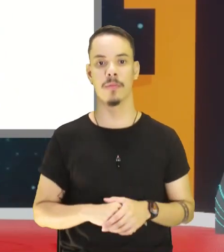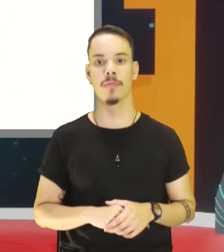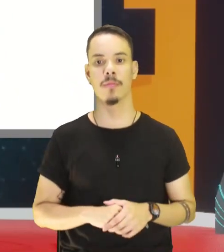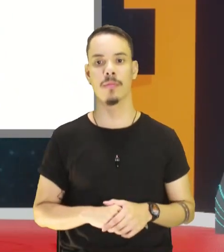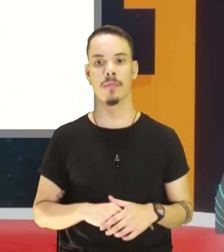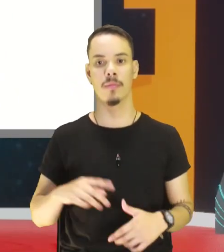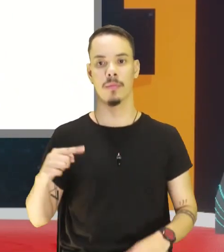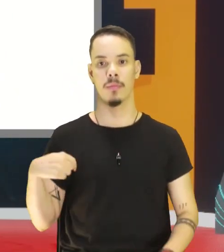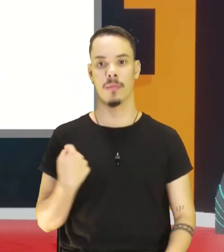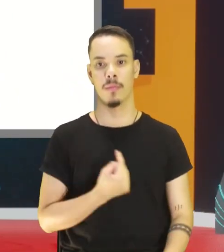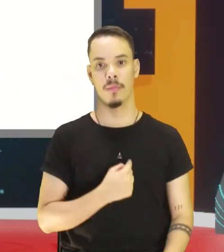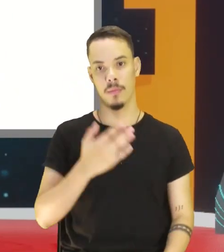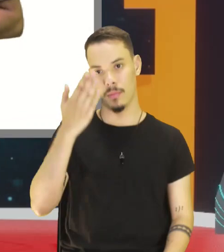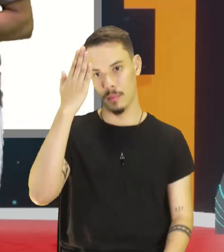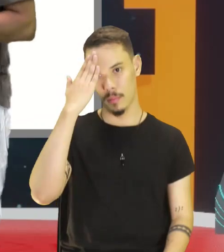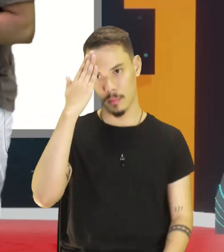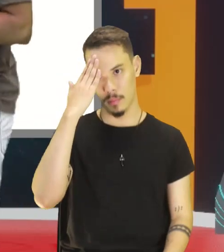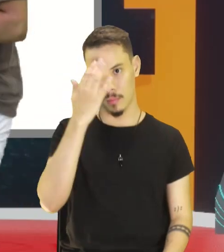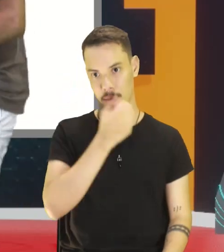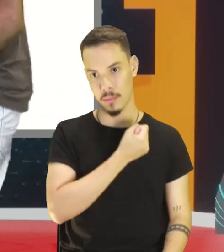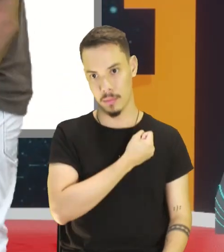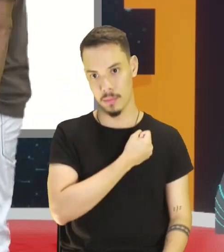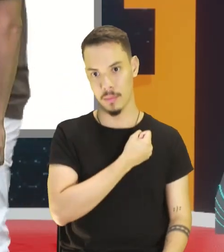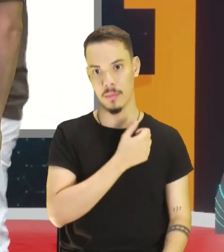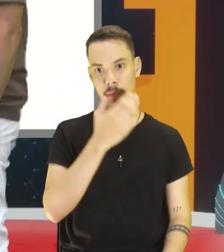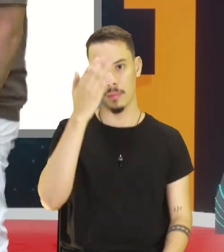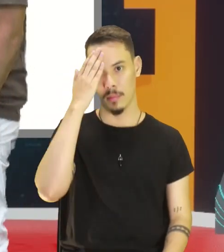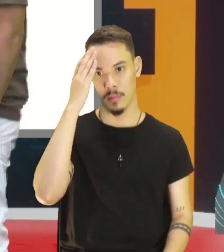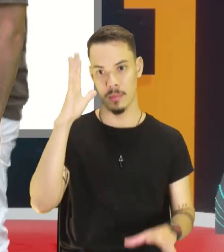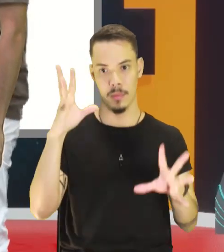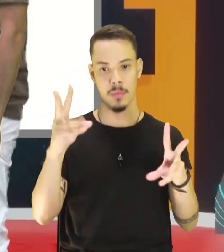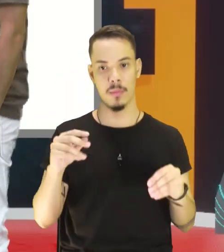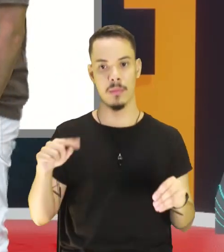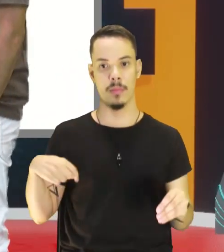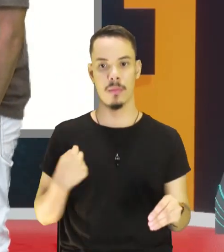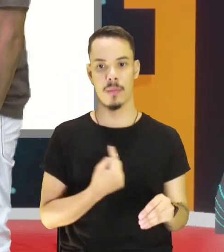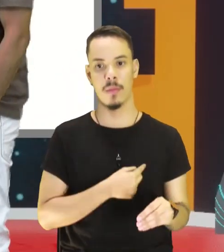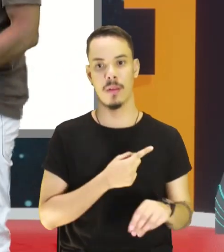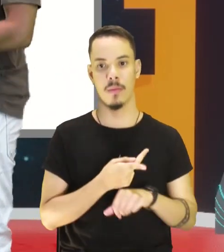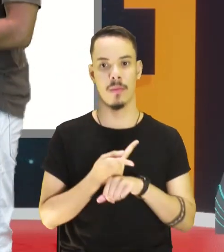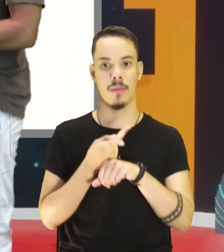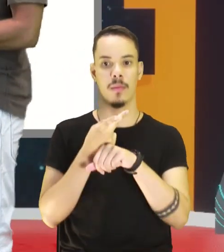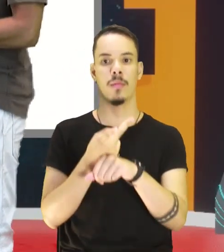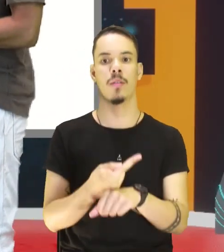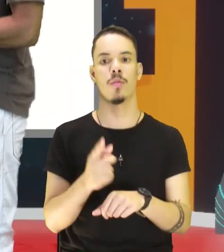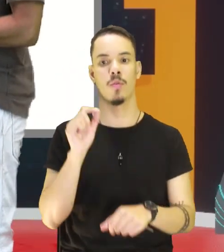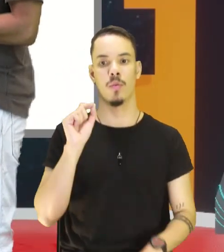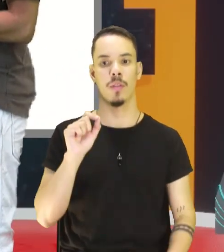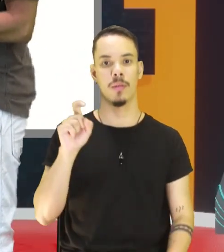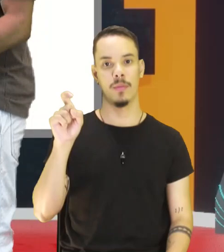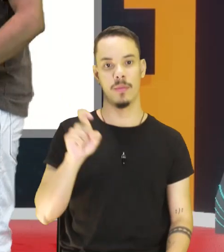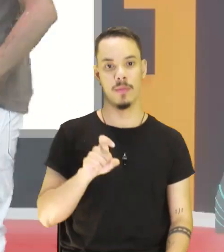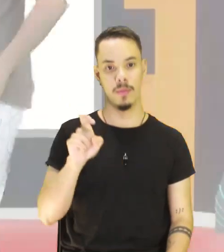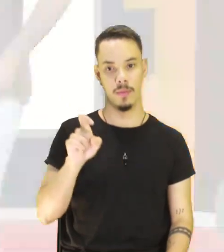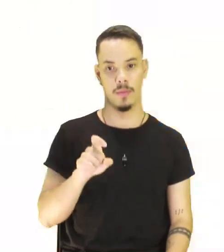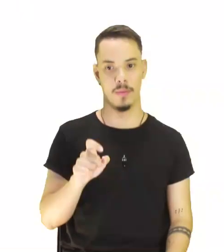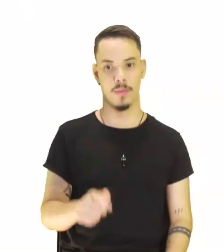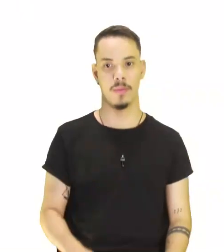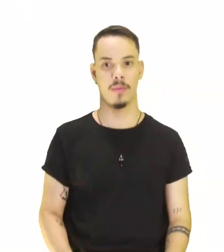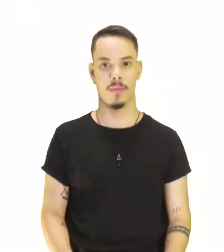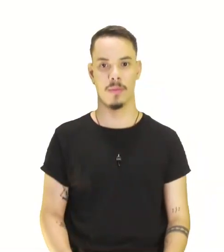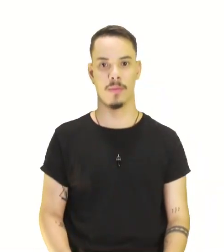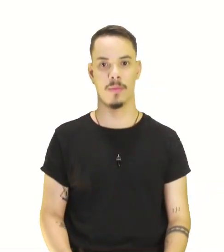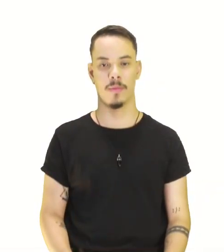sabe o número que saiu, sabe a operação e estamos procurando o número que entrou, o X, né? Vamos lá então na telinha resolver